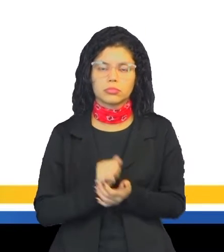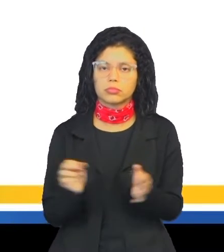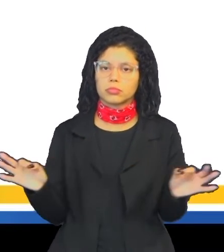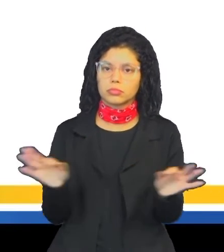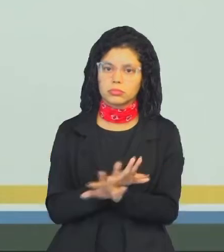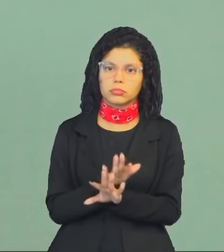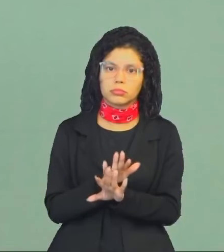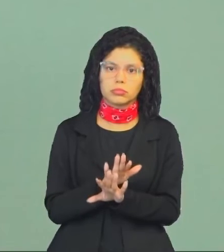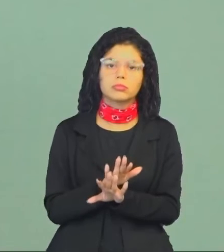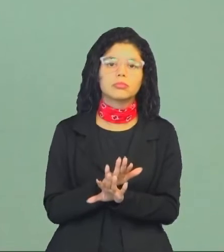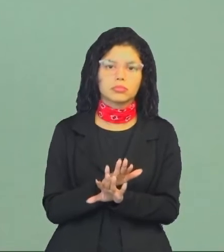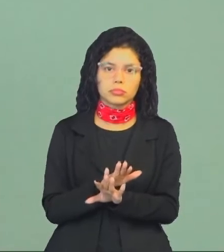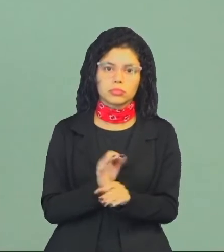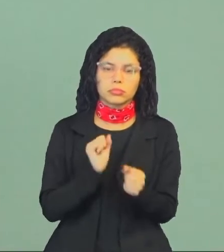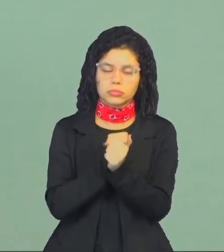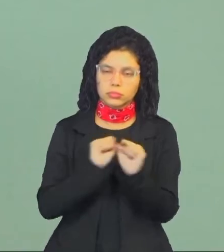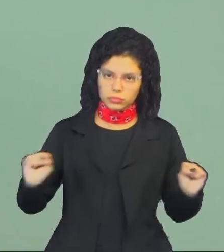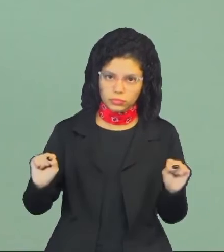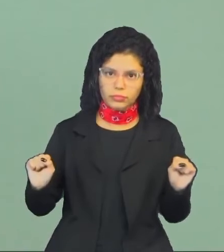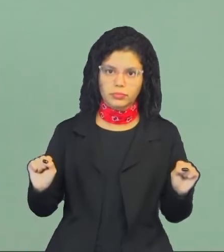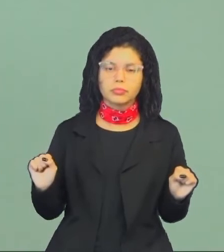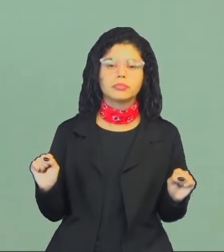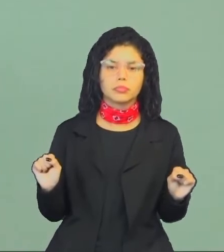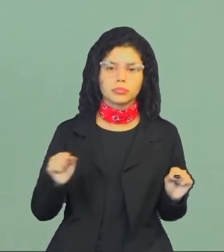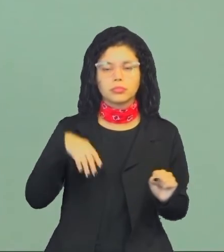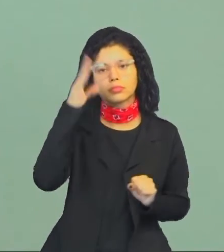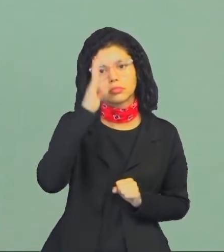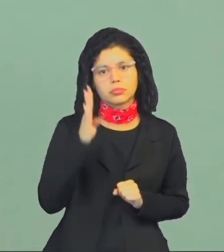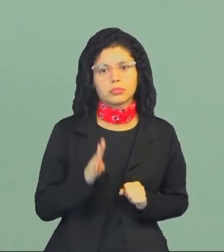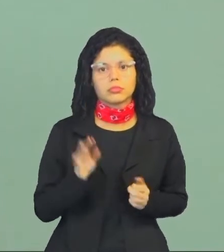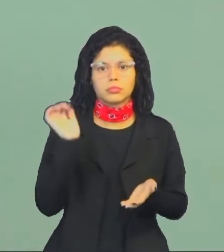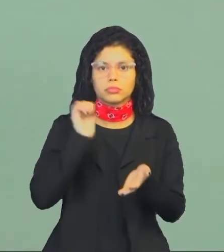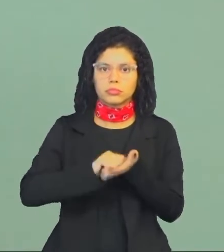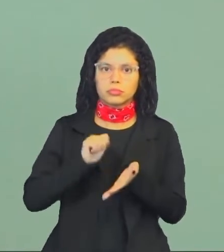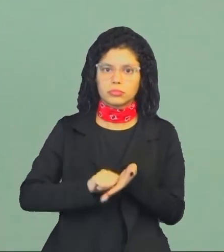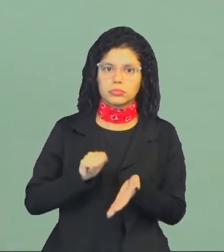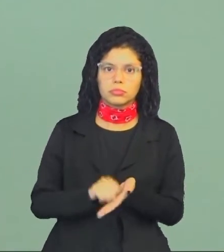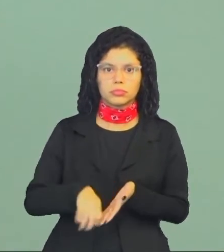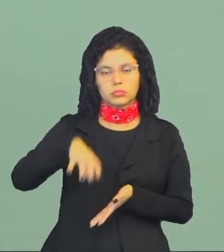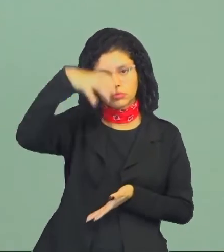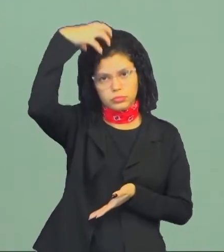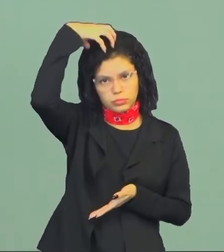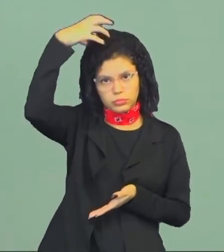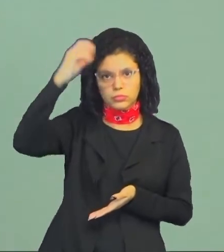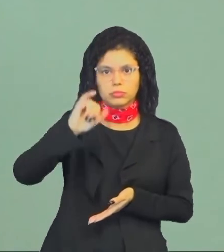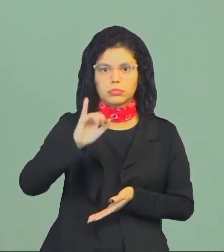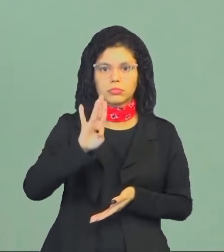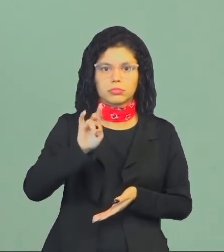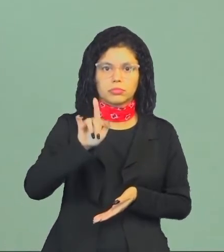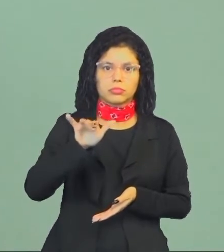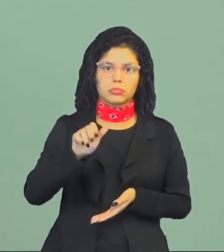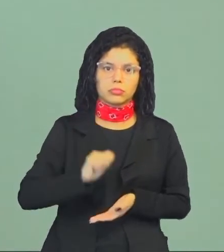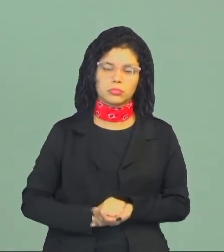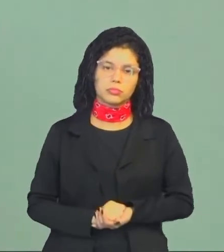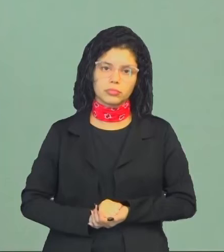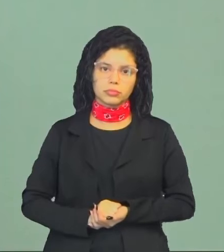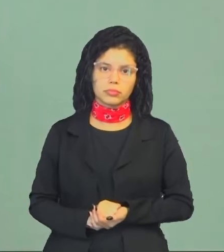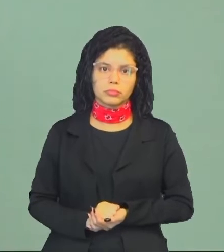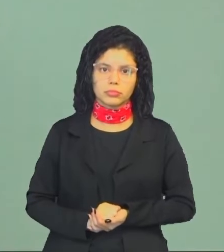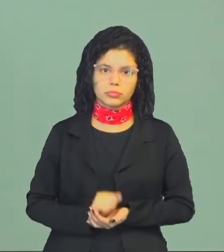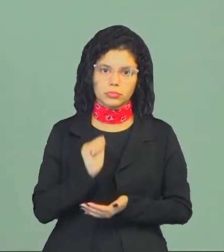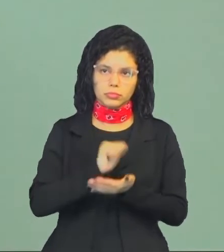a lei que abole a escravidão no Brasil, que foi assinada aí pela princesa Isabel.